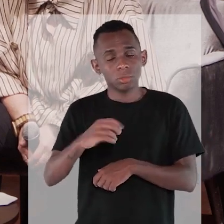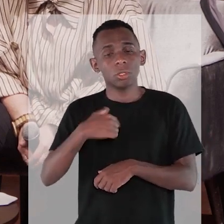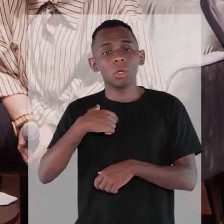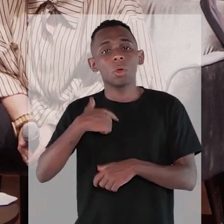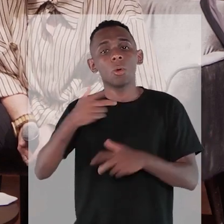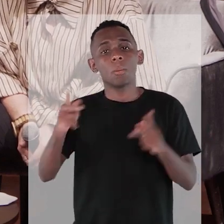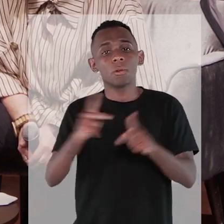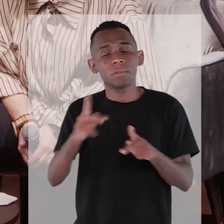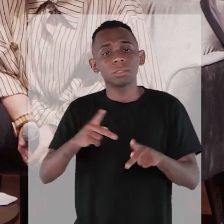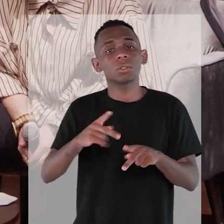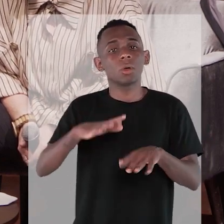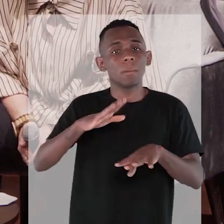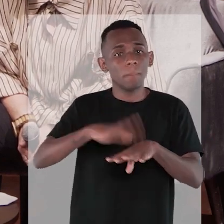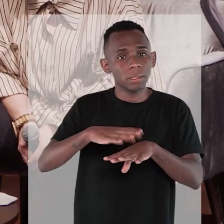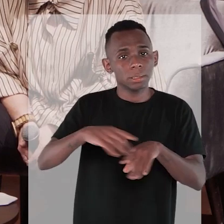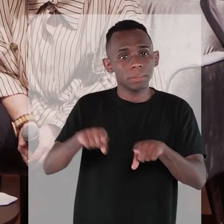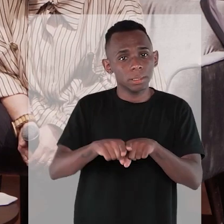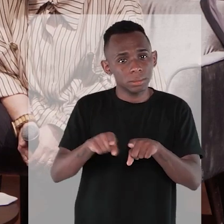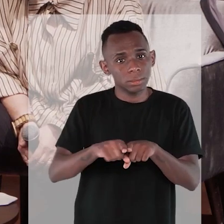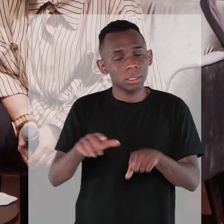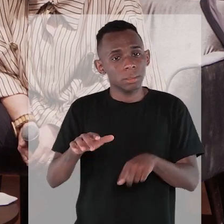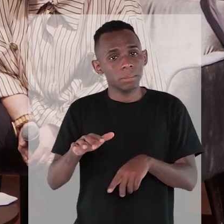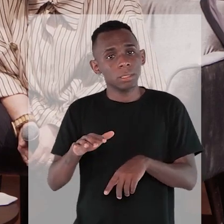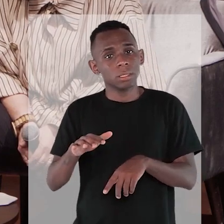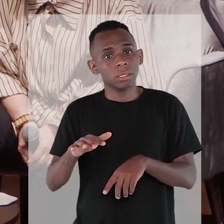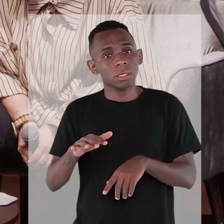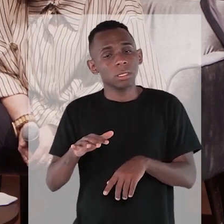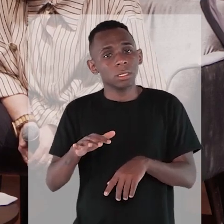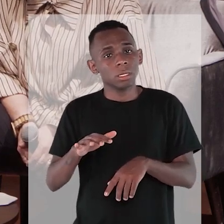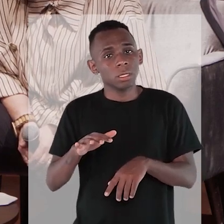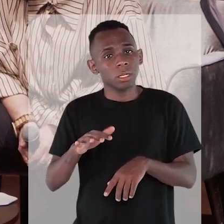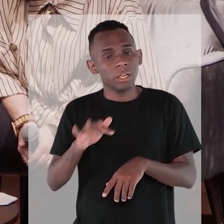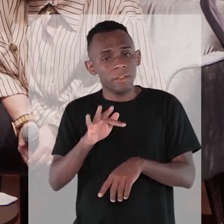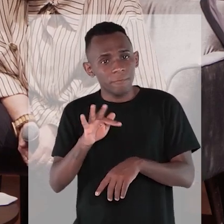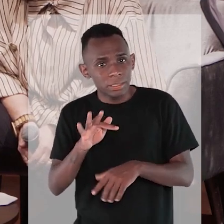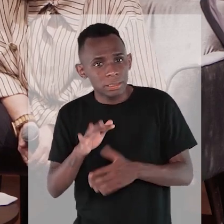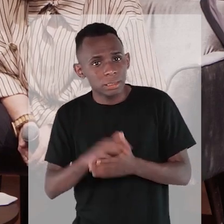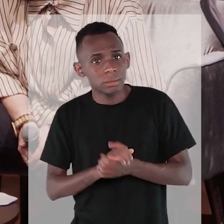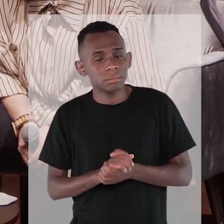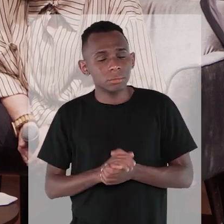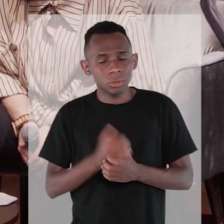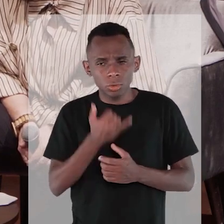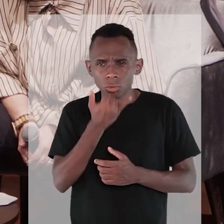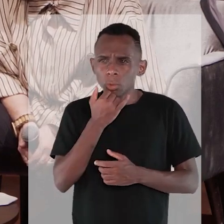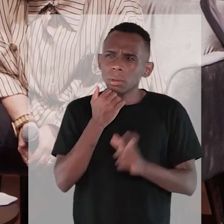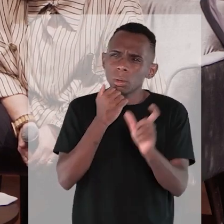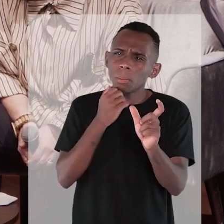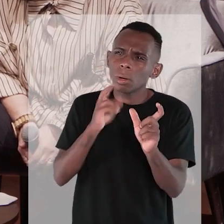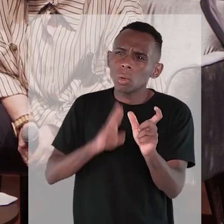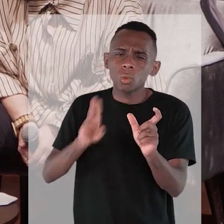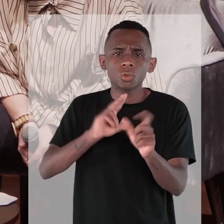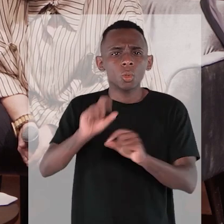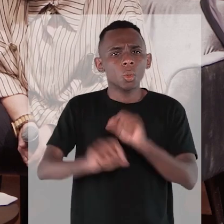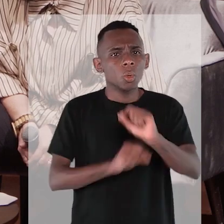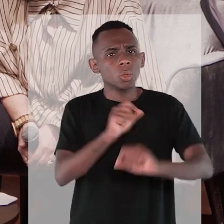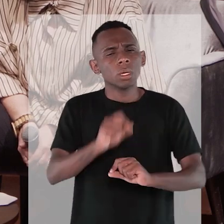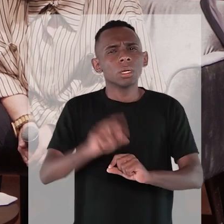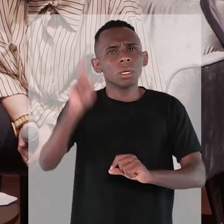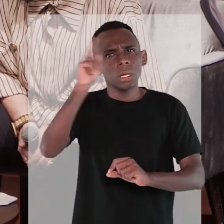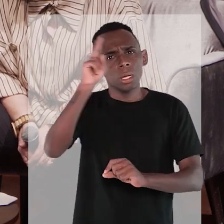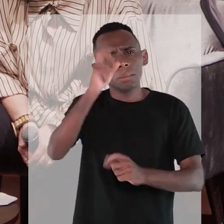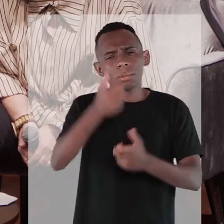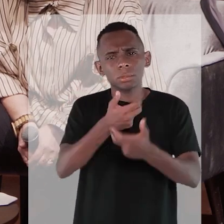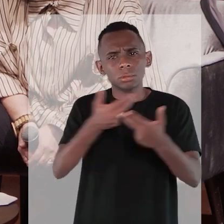Matemática. Pegando um gancho... Um senhor da plateia se dirige aos convidados. Ele é um homem branco, de